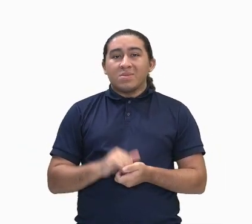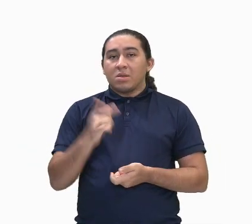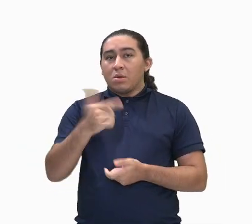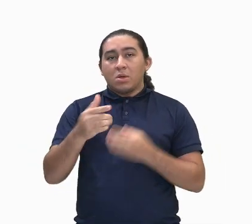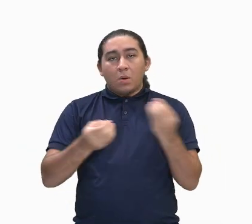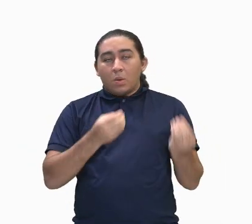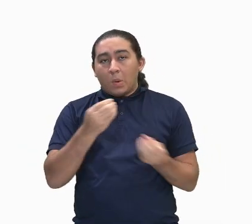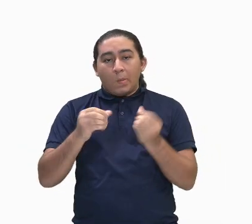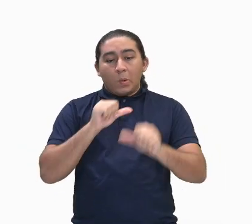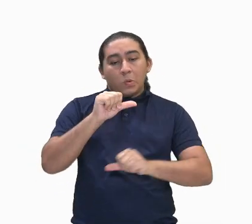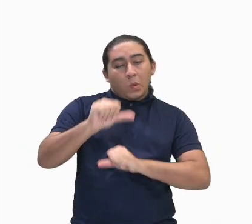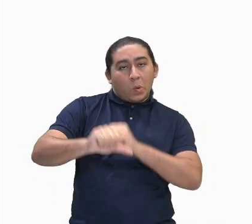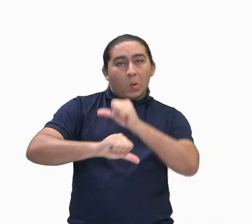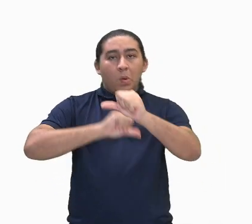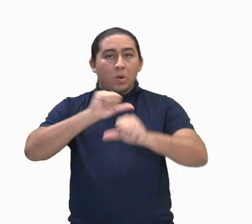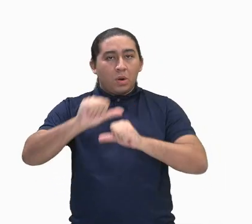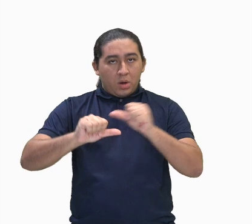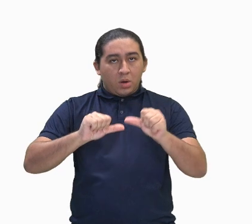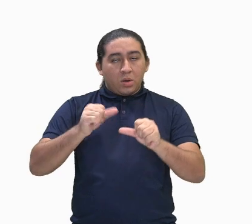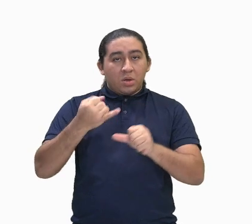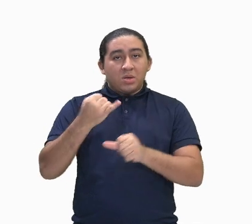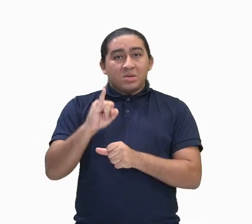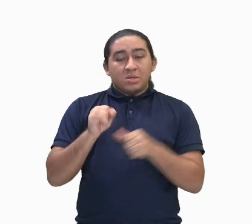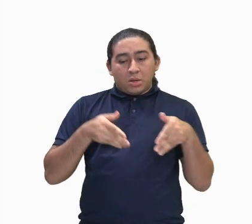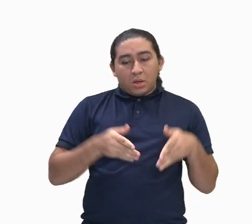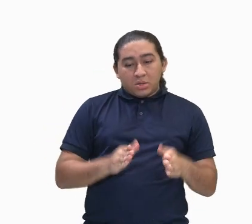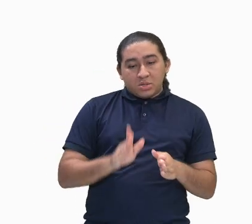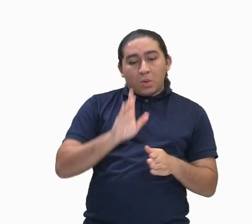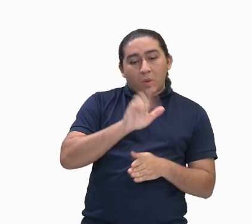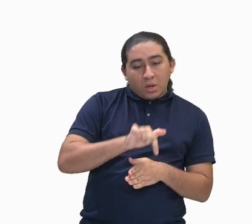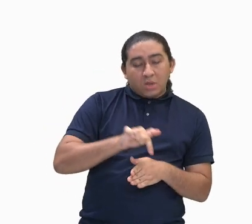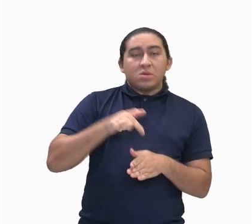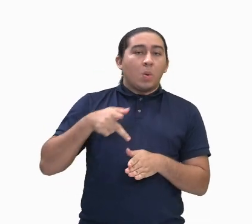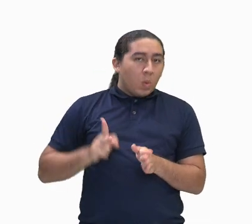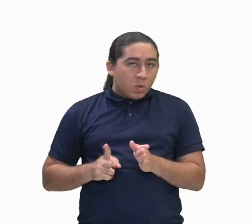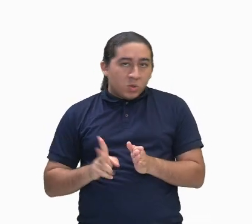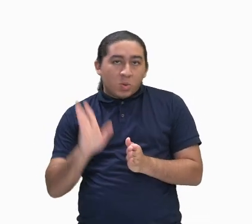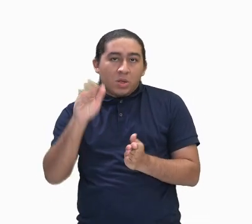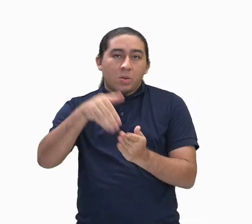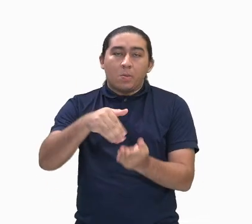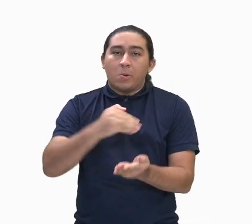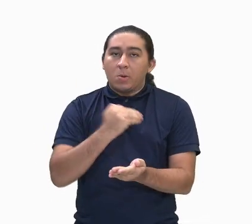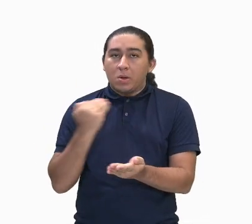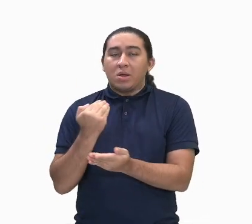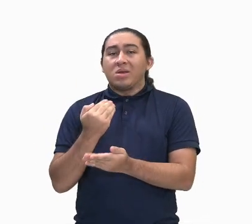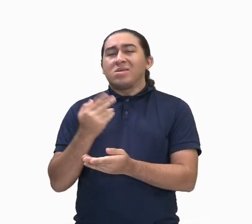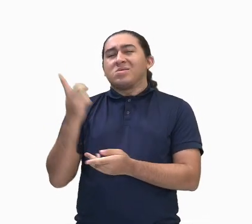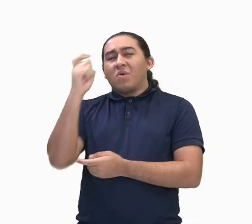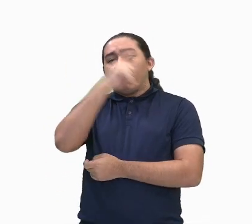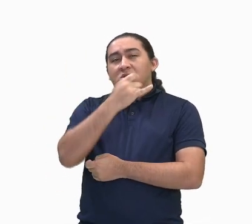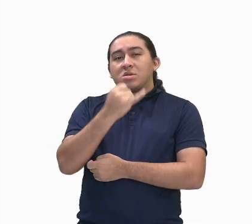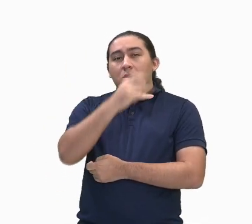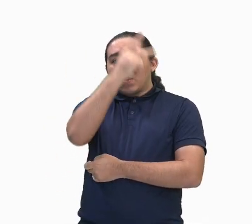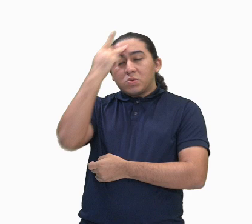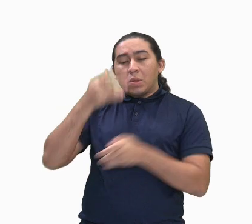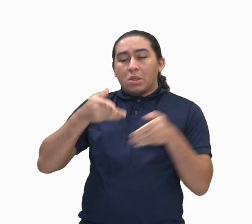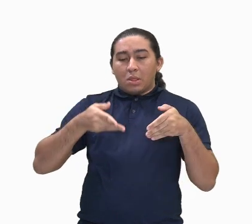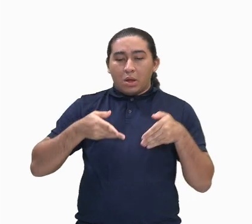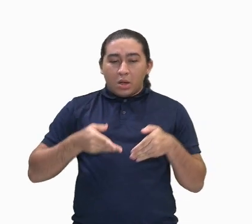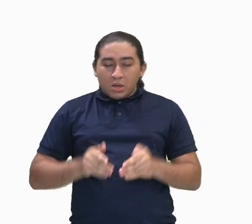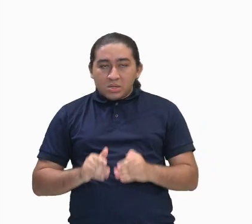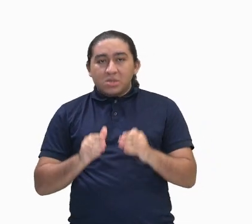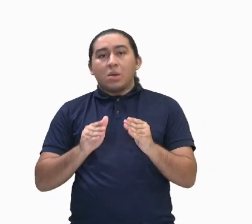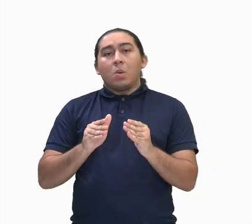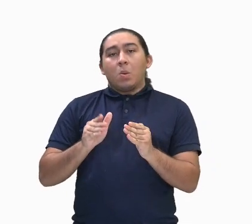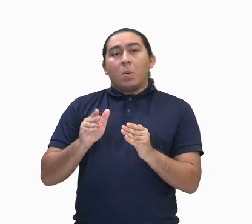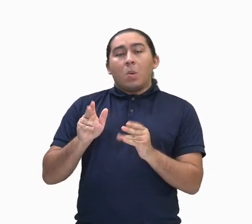social, ascender, seja ela por riqueza ou outra coisa, né? Então, é muito difícil quem nasce camponês chegar ali a se